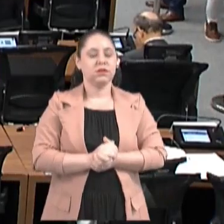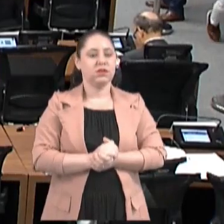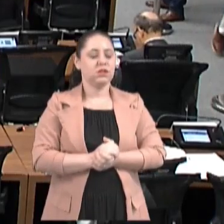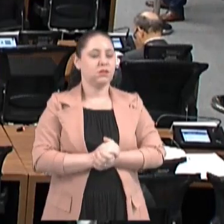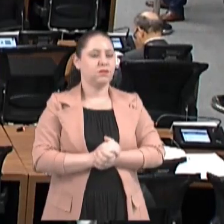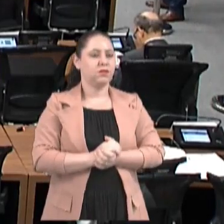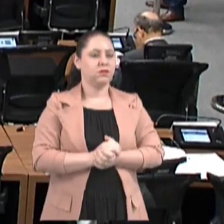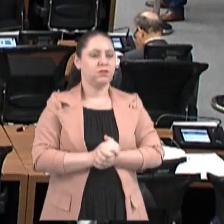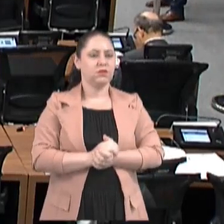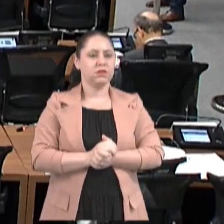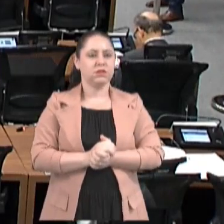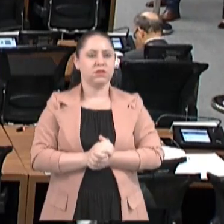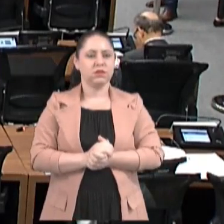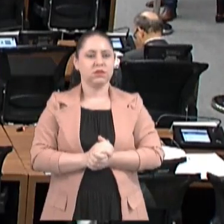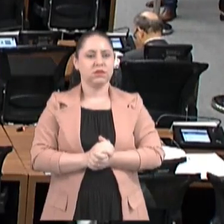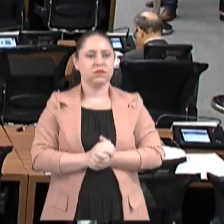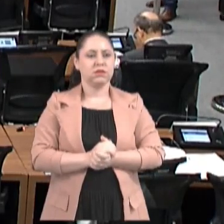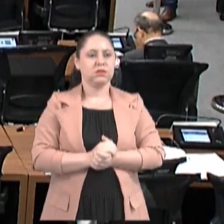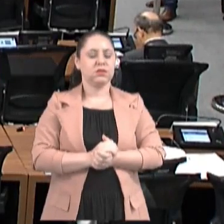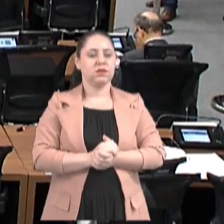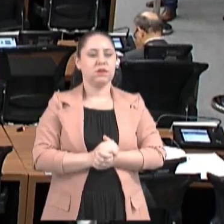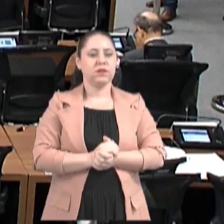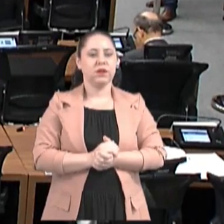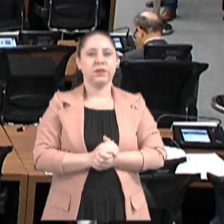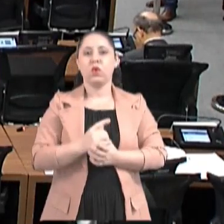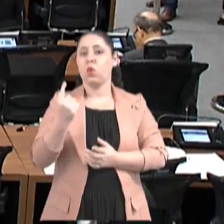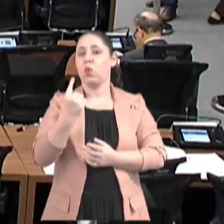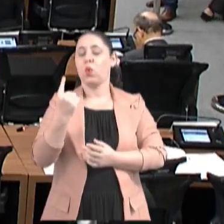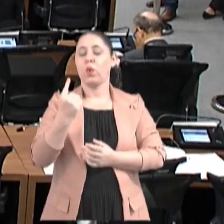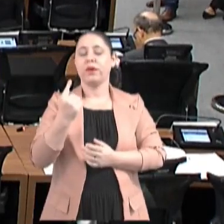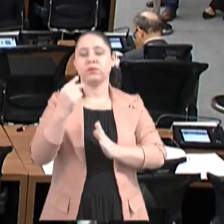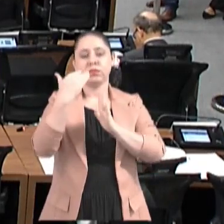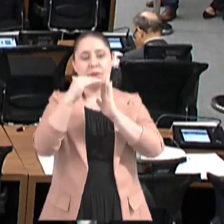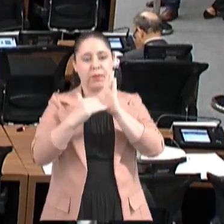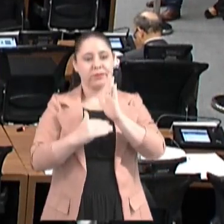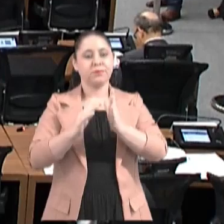Kemp, você já falou, né? Item 1 da pauta.